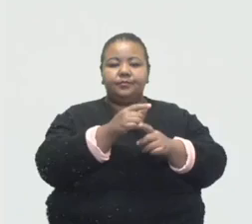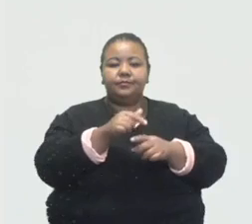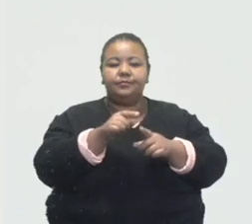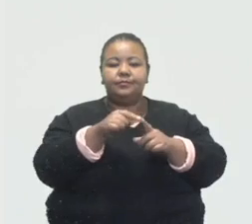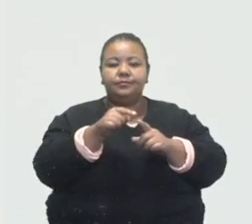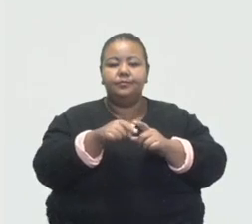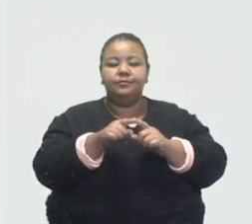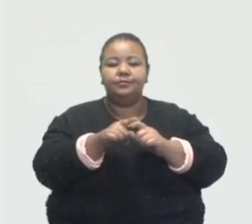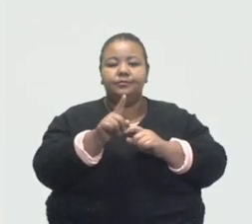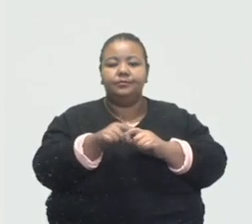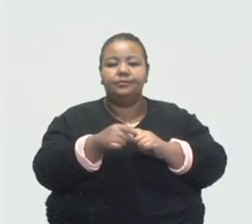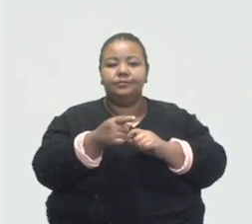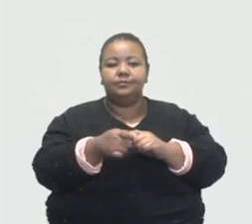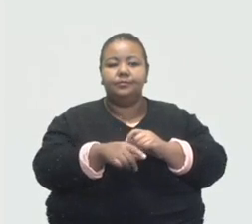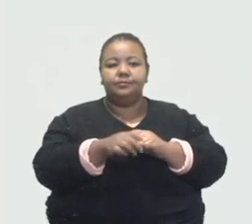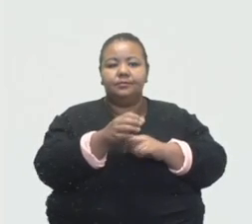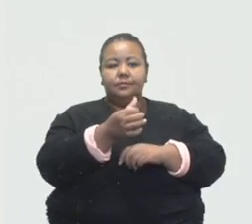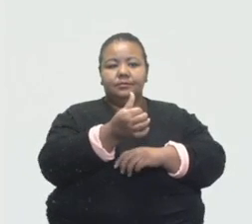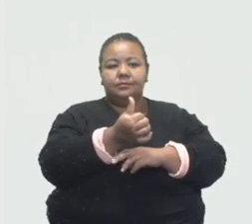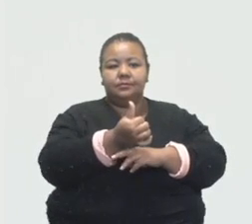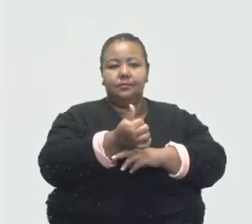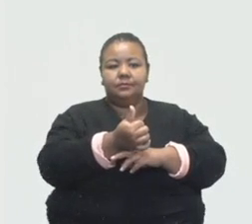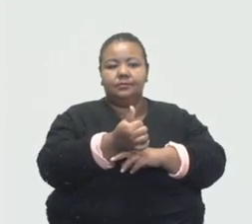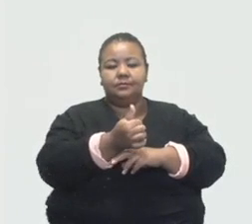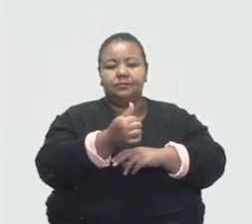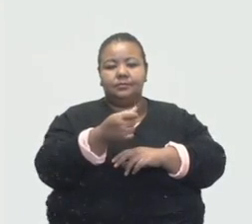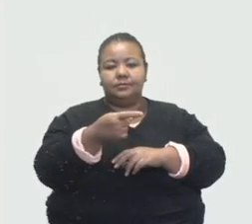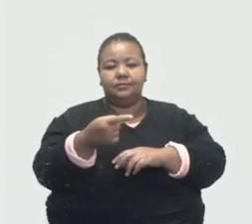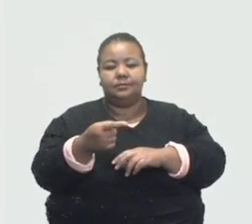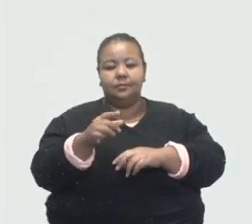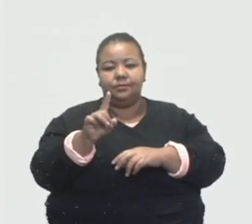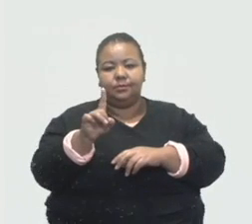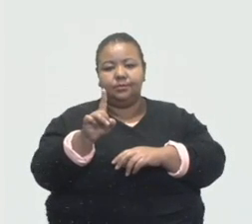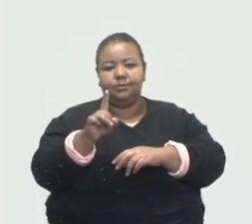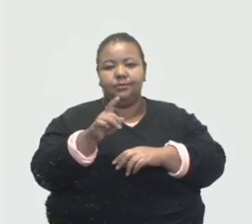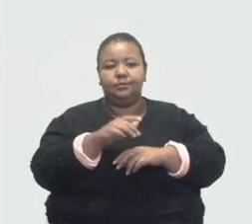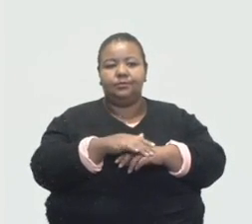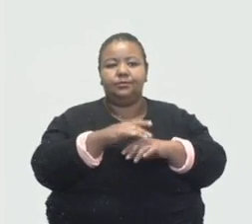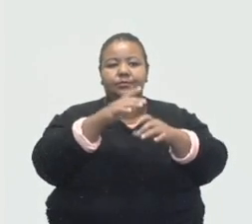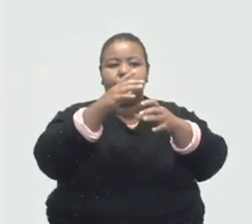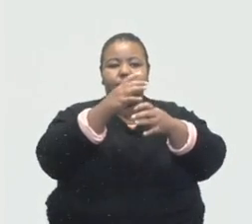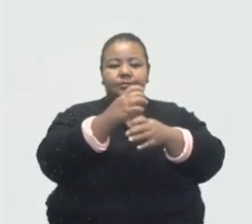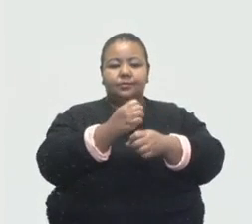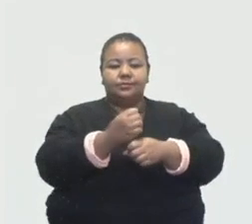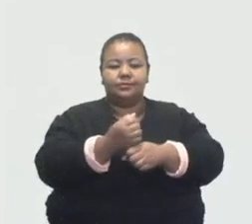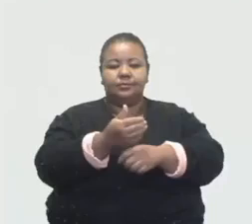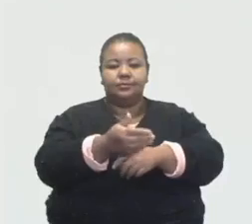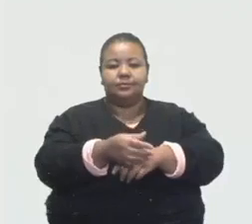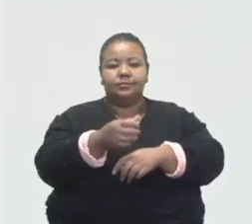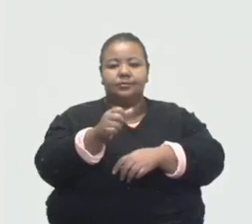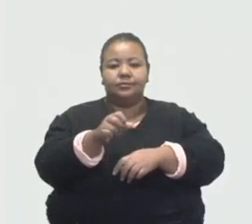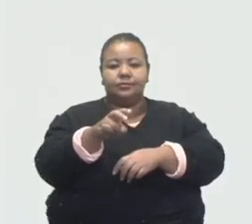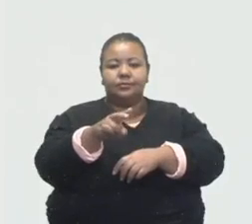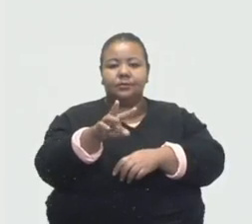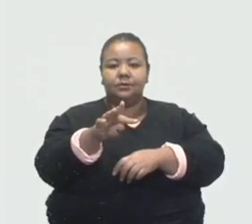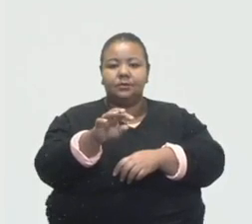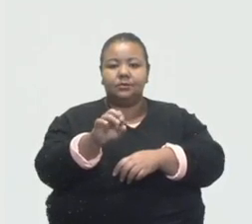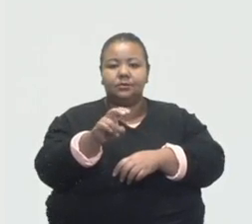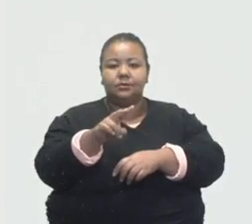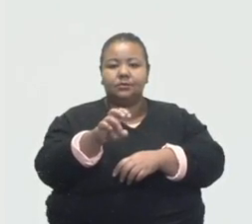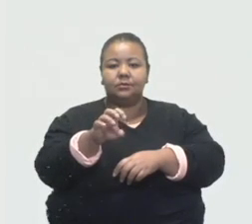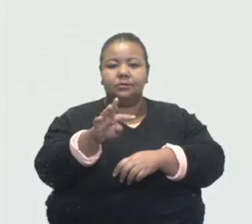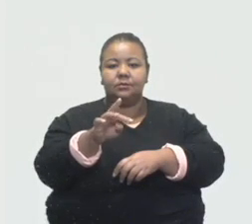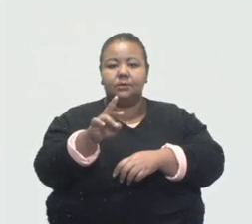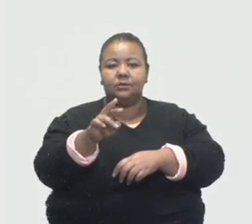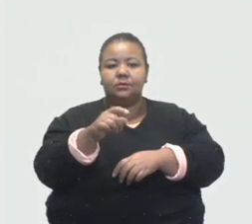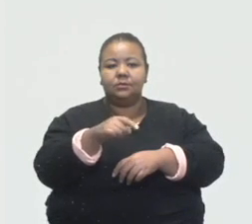encontrar como 6 e menos 1. E calculando os seus respectivos autovetores, nós